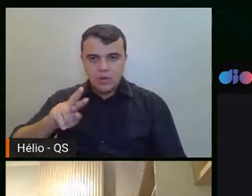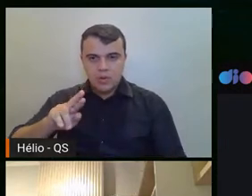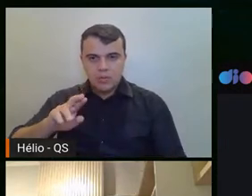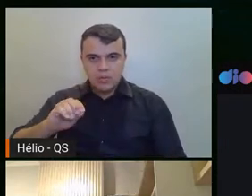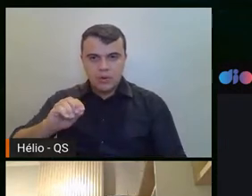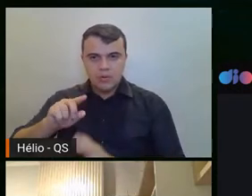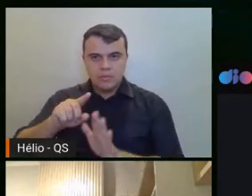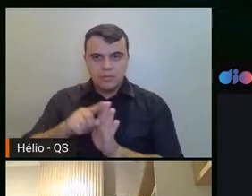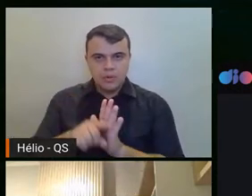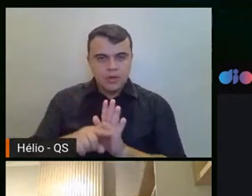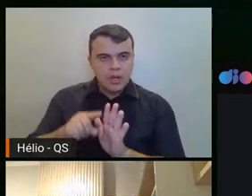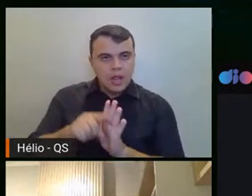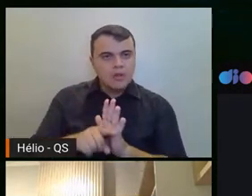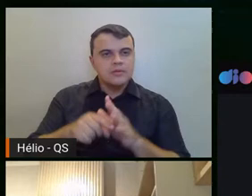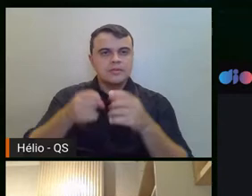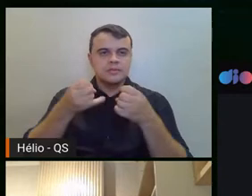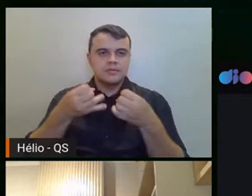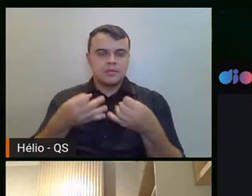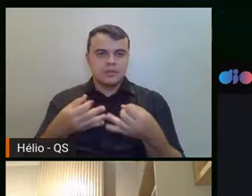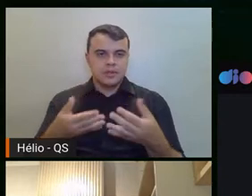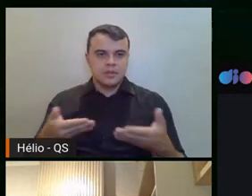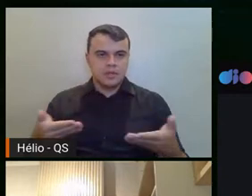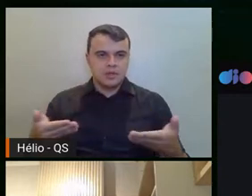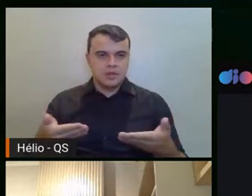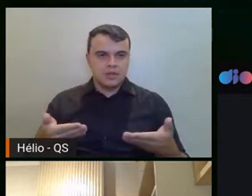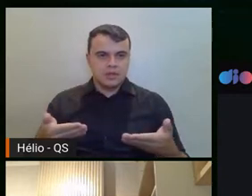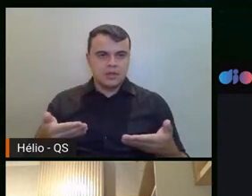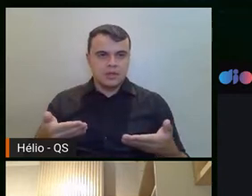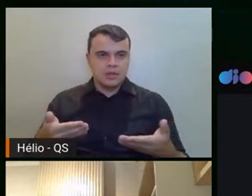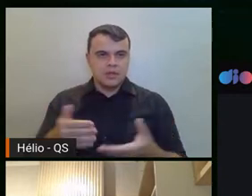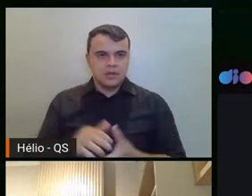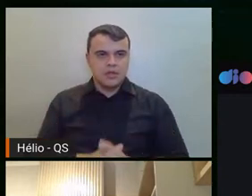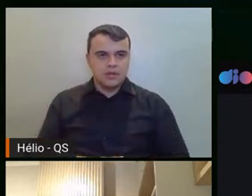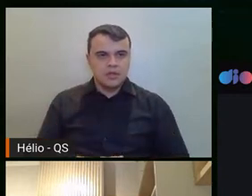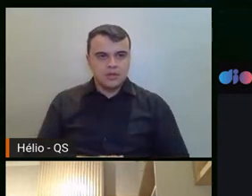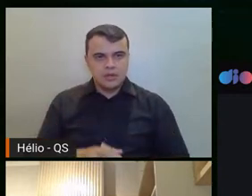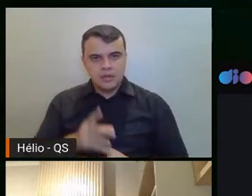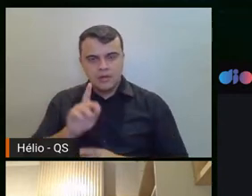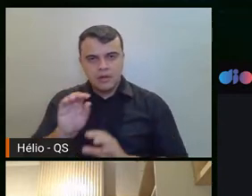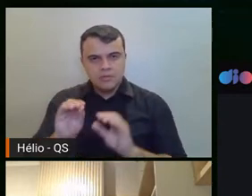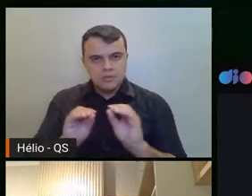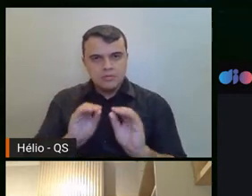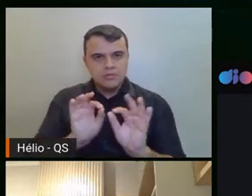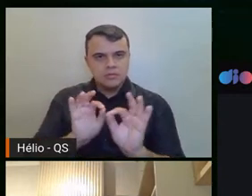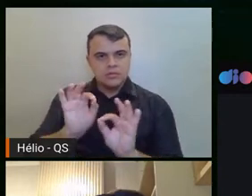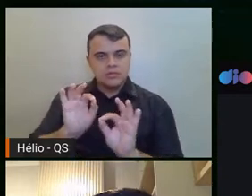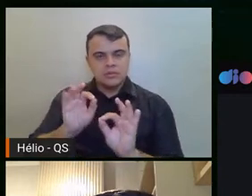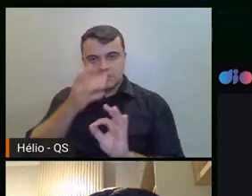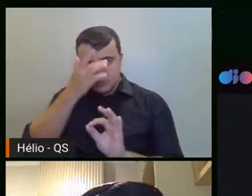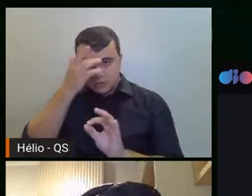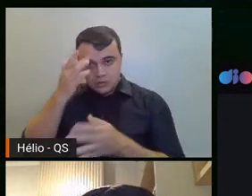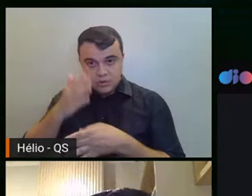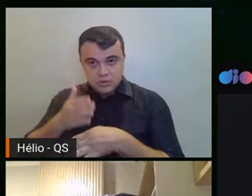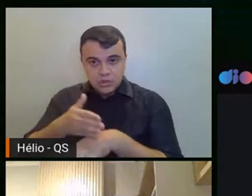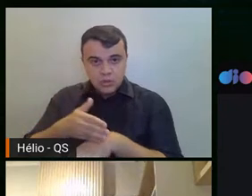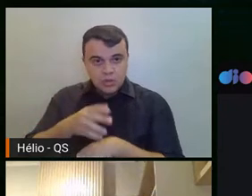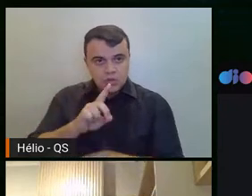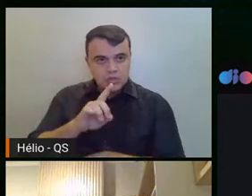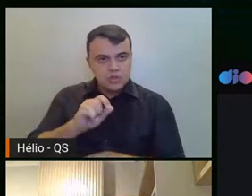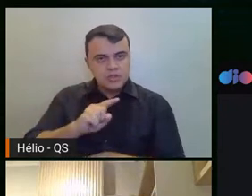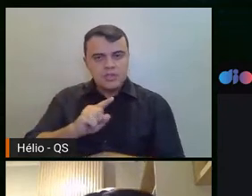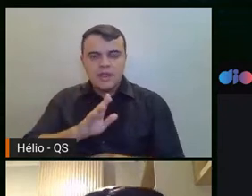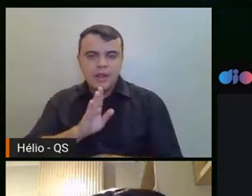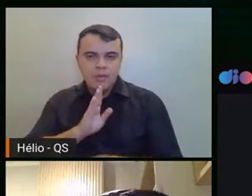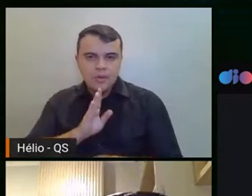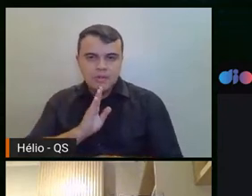perguntou aqui nos comentários falando aqui é porque a galera que chegou que chegou na Dio há pouco tempo às vezes não conhecem